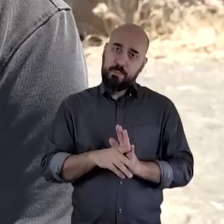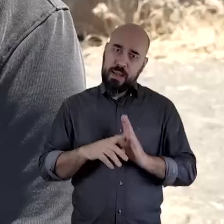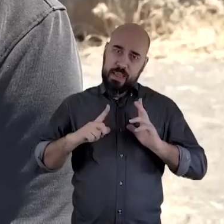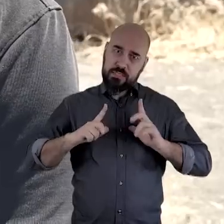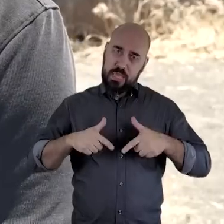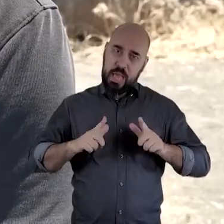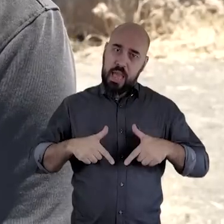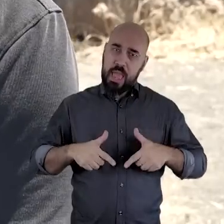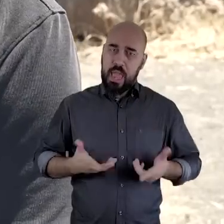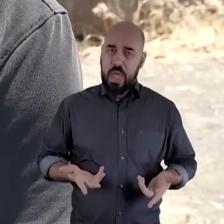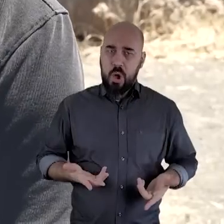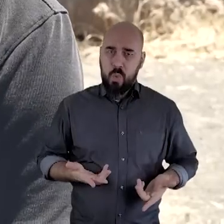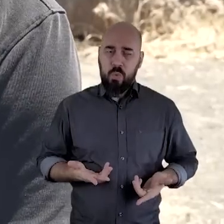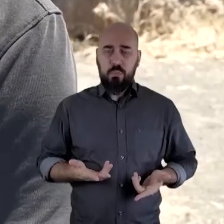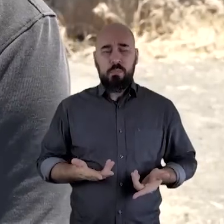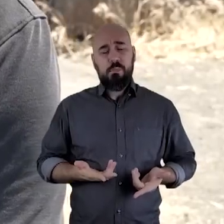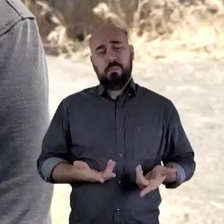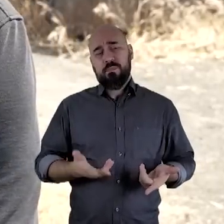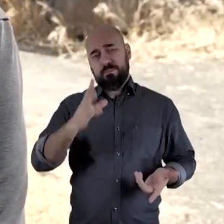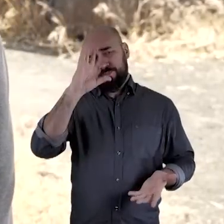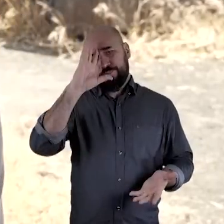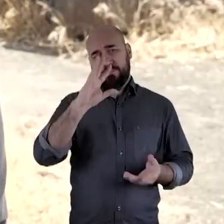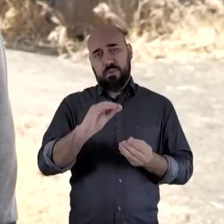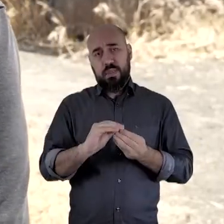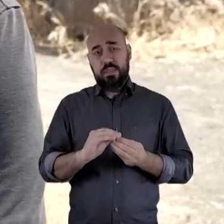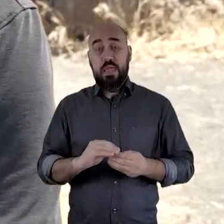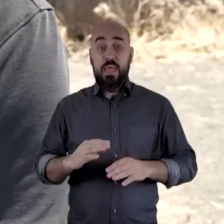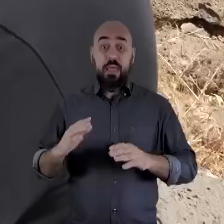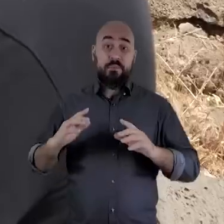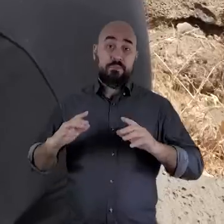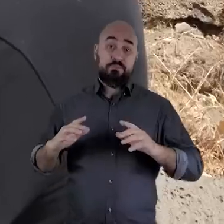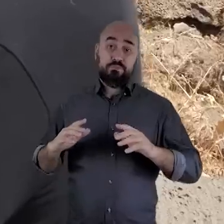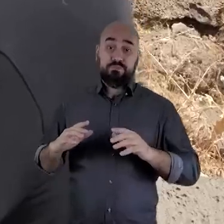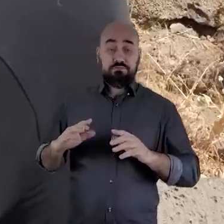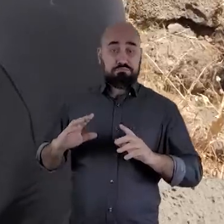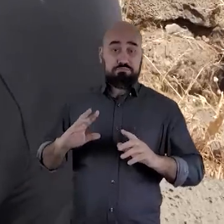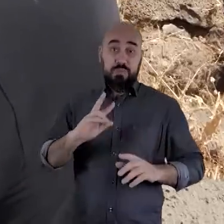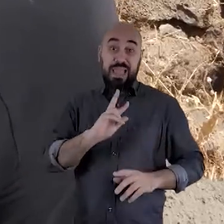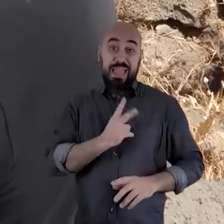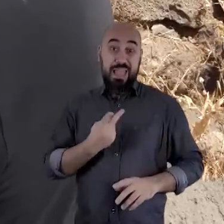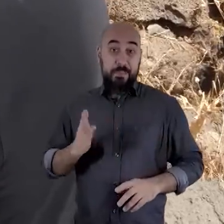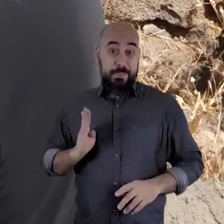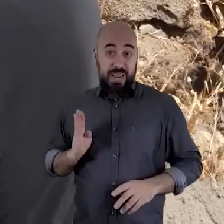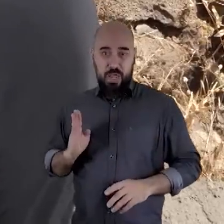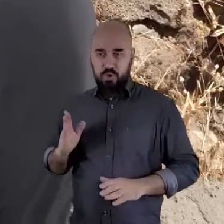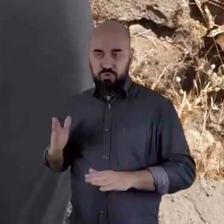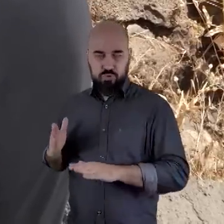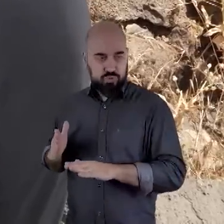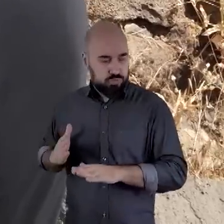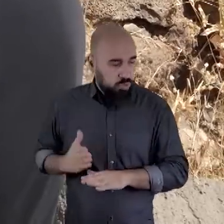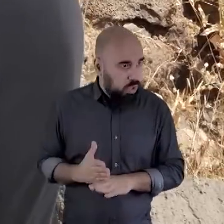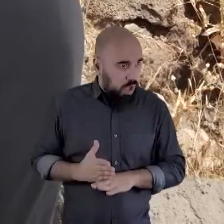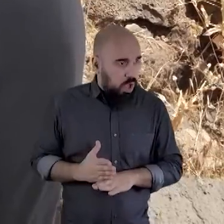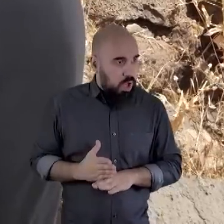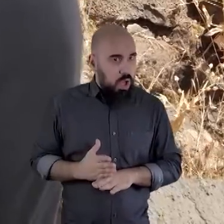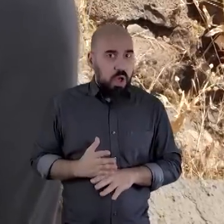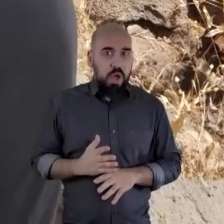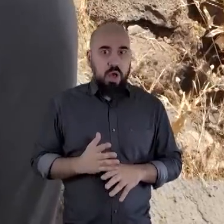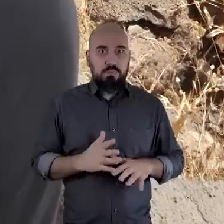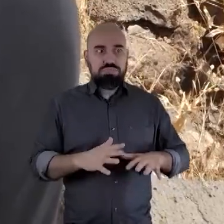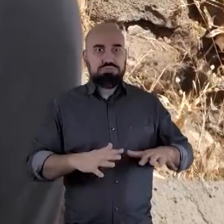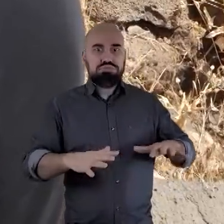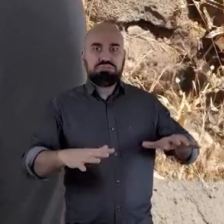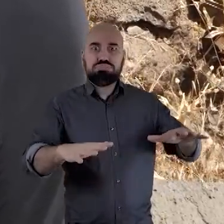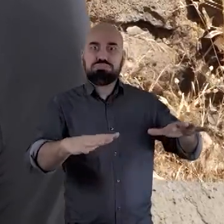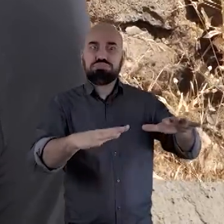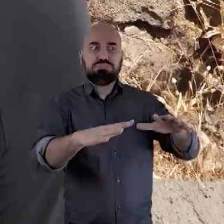aí fica fácil entender na Bíblia que quando os hebreus chegam aqui, os israelitas, eles encontram uma cultura paganizada